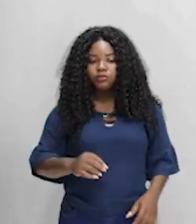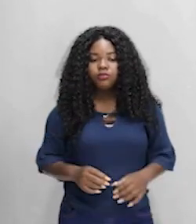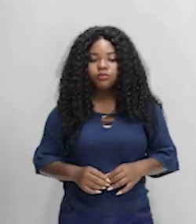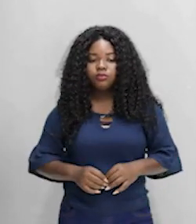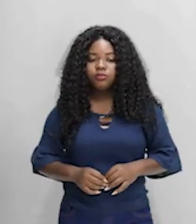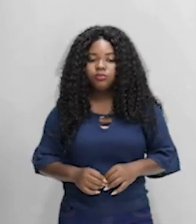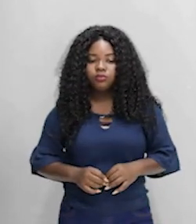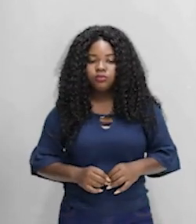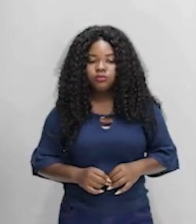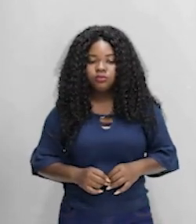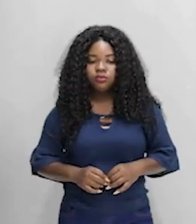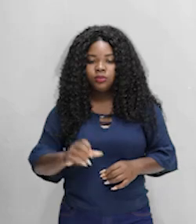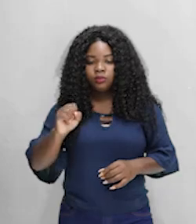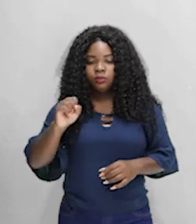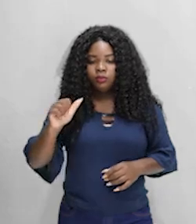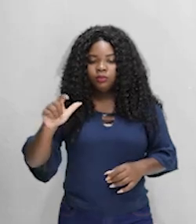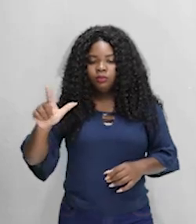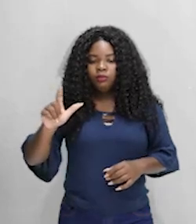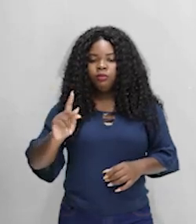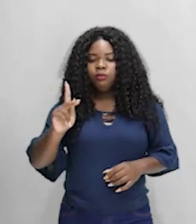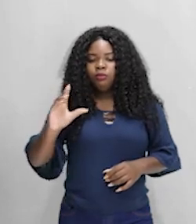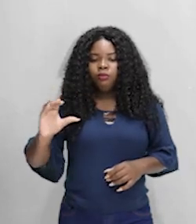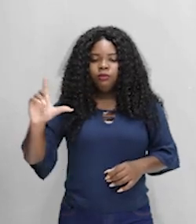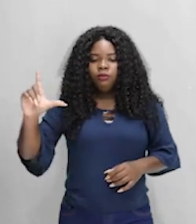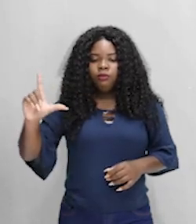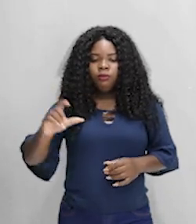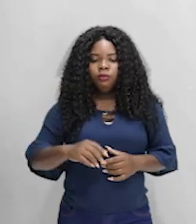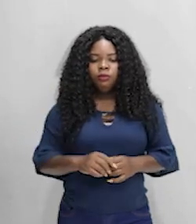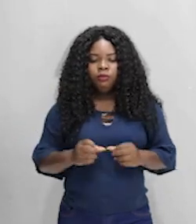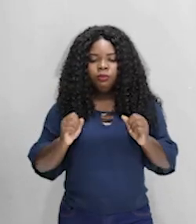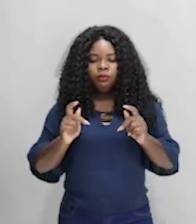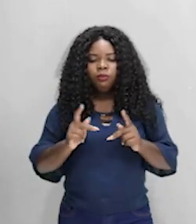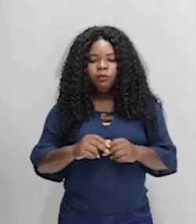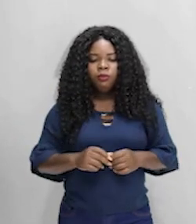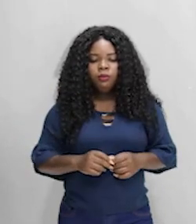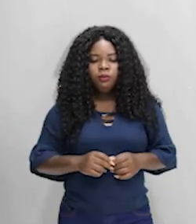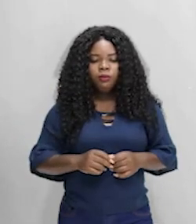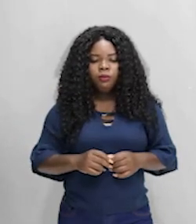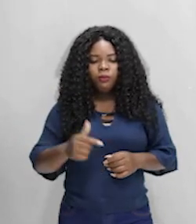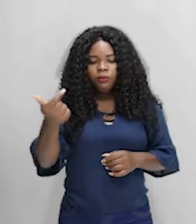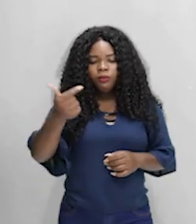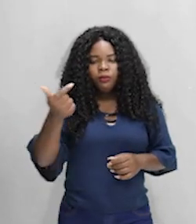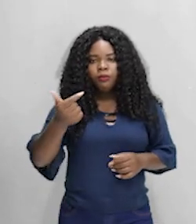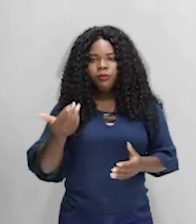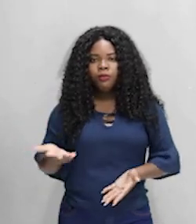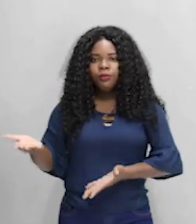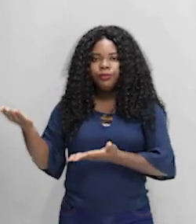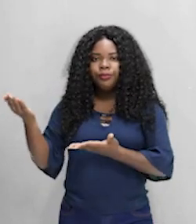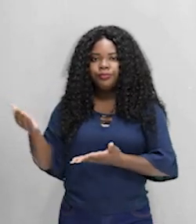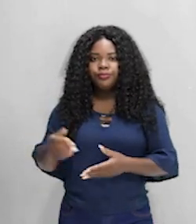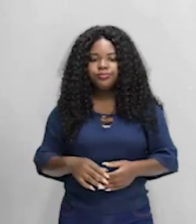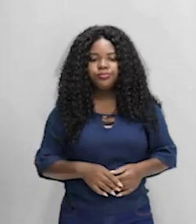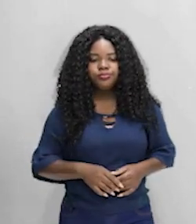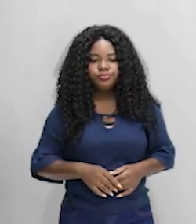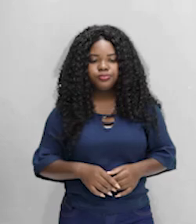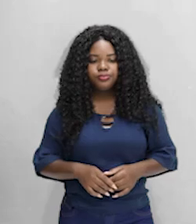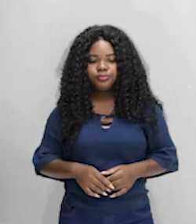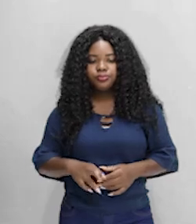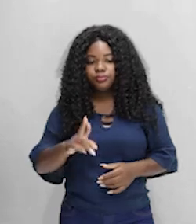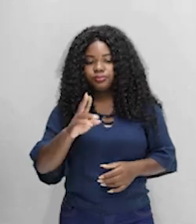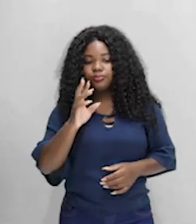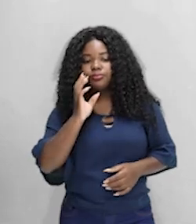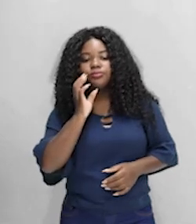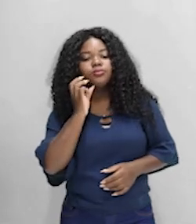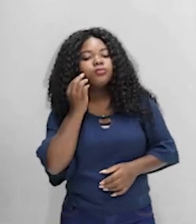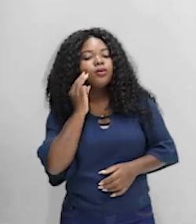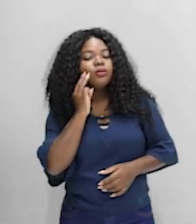ácido, só pode ser o sal, no caso KCl. Beleza? O frasco 2 adquiriu a coloração rosa, e